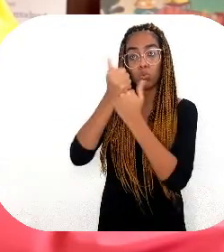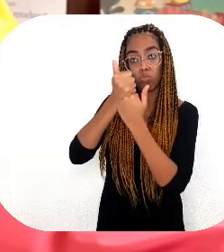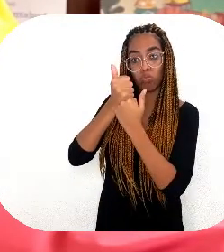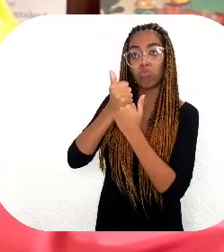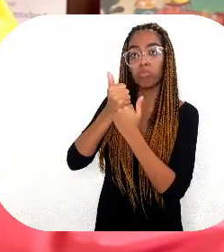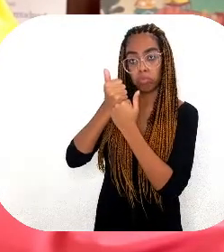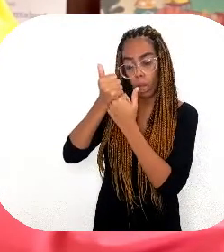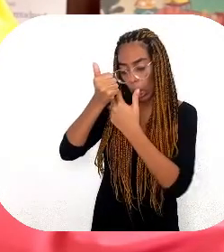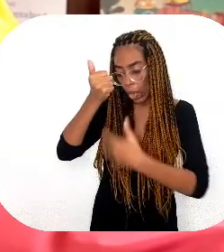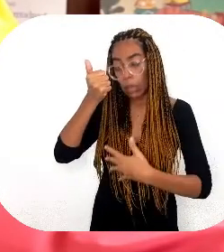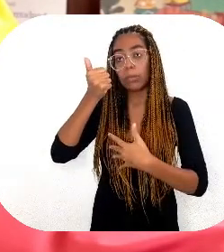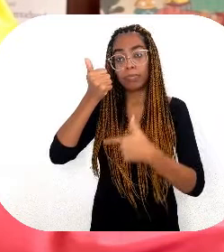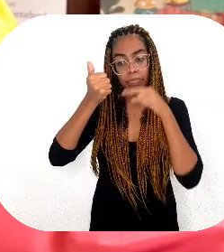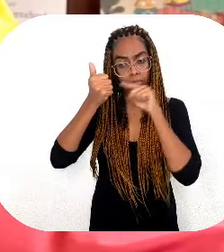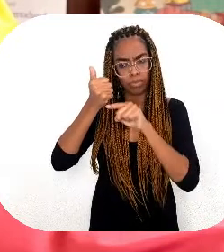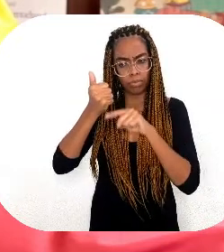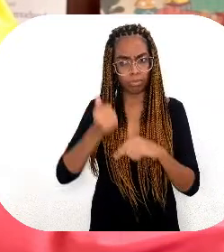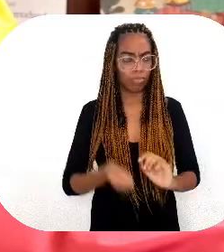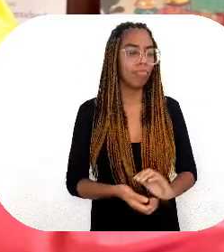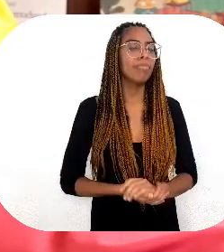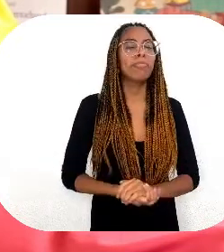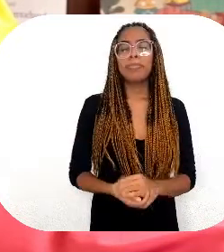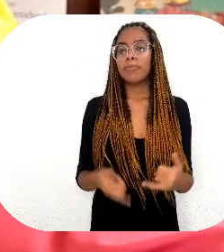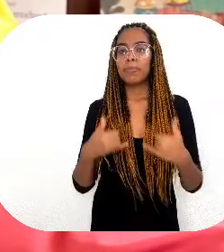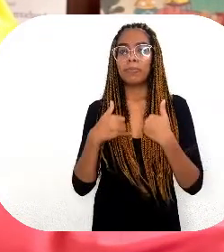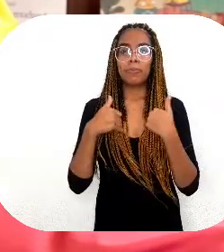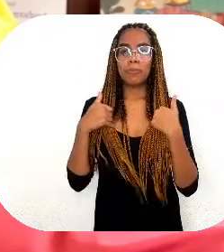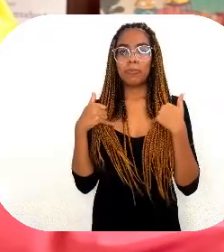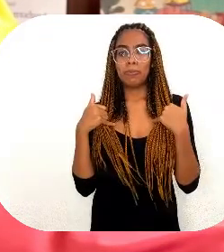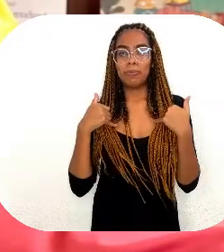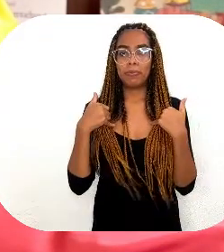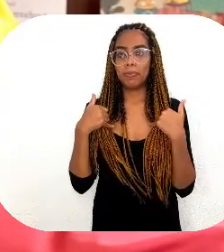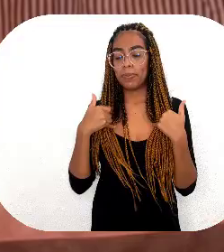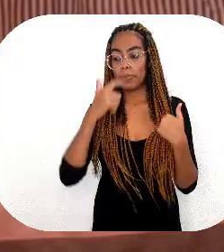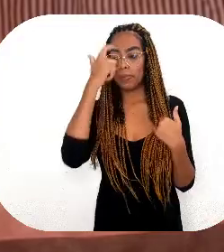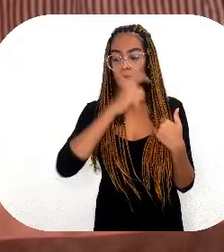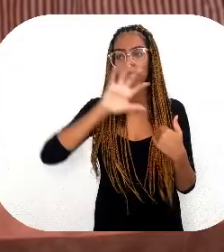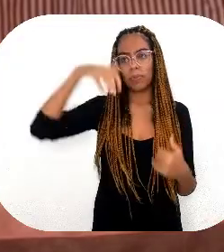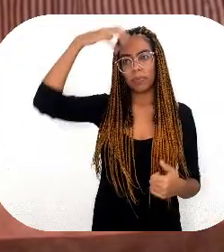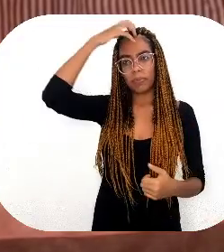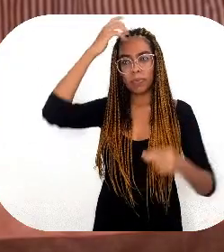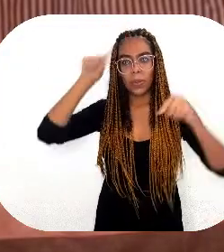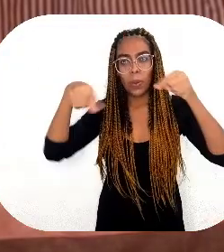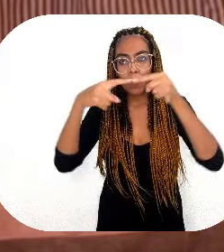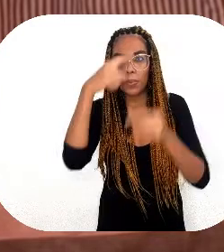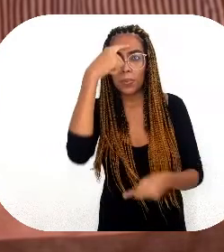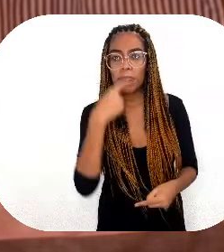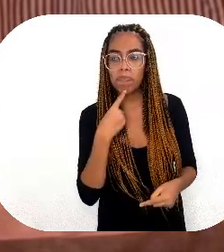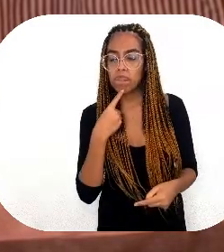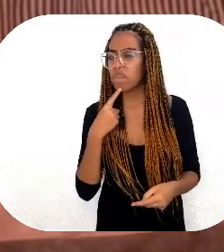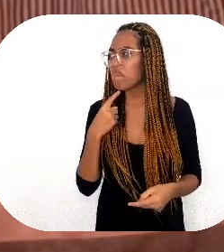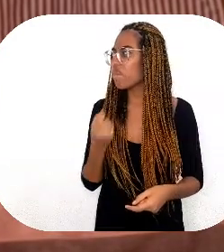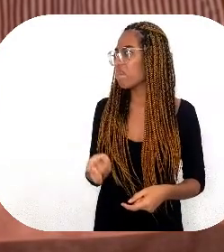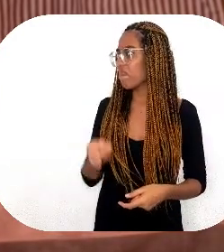o sucessor do rei dos crocodilos. Ah, rei! Acho que esse título